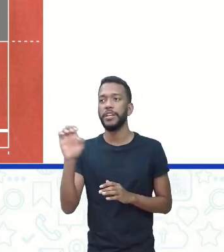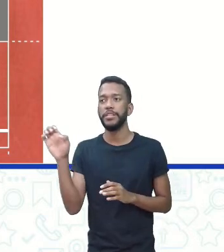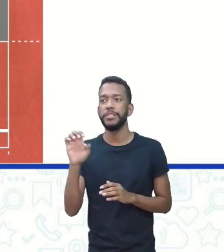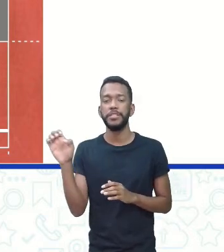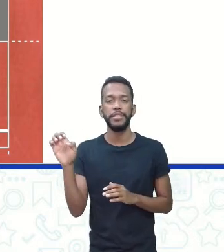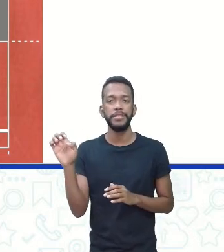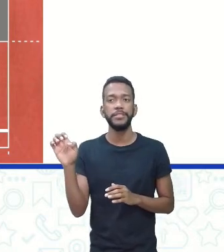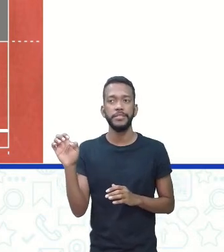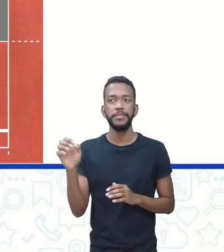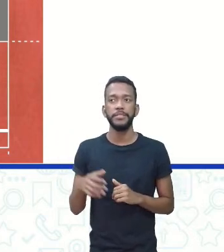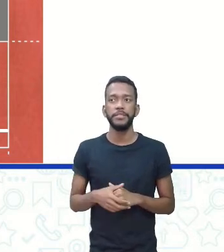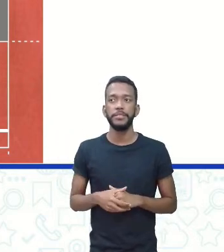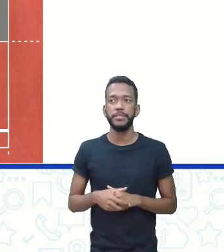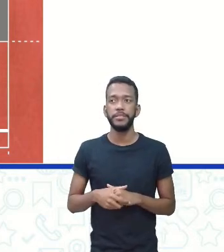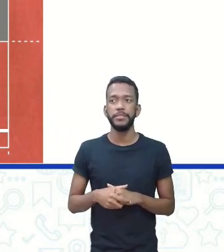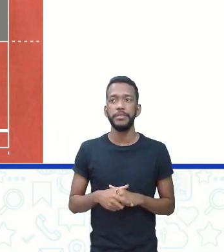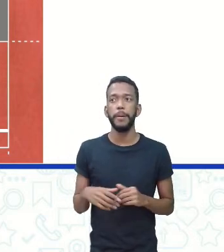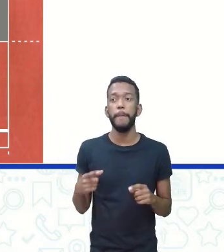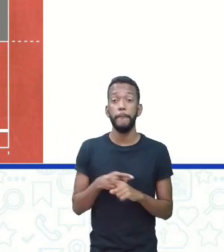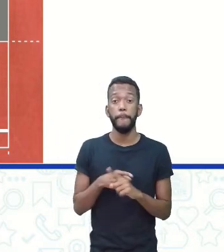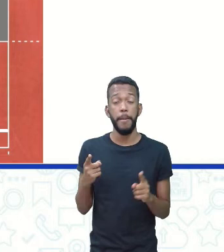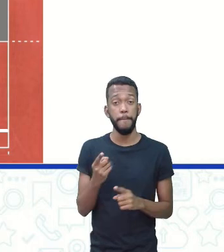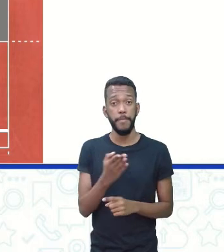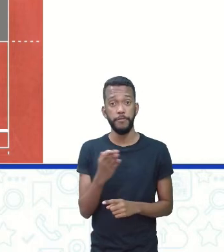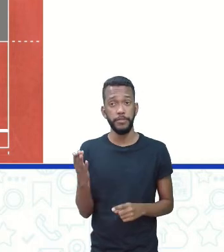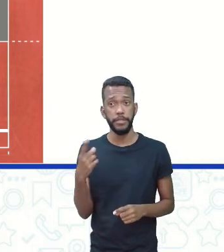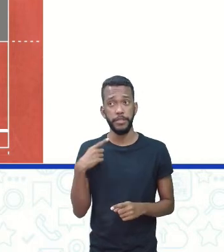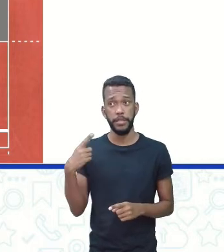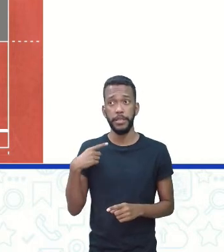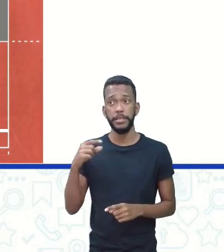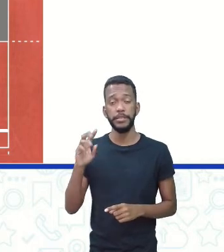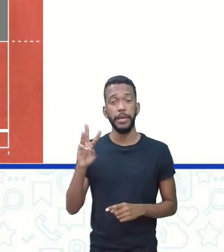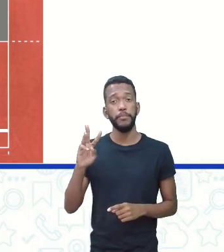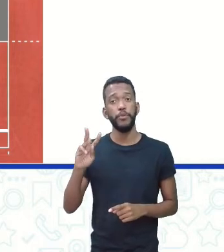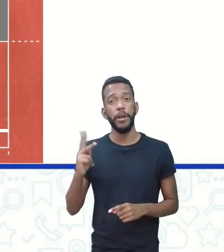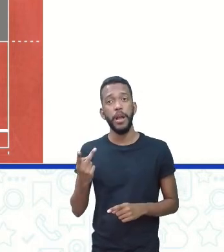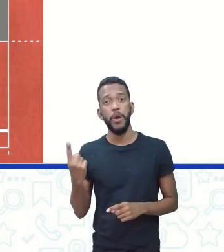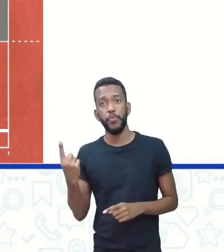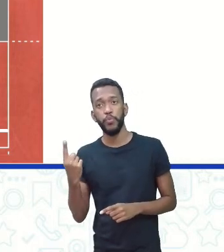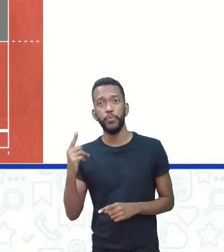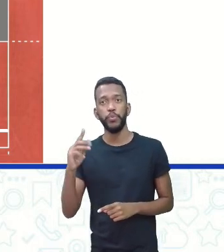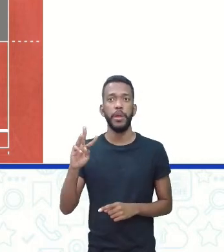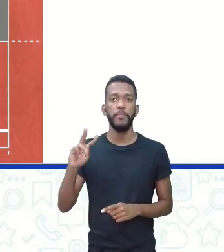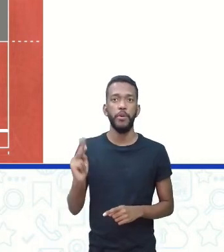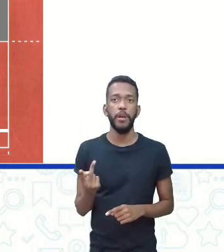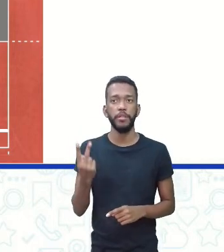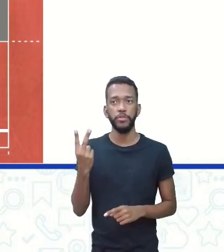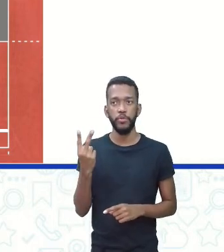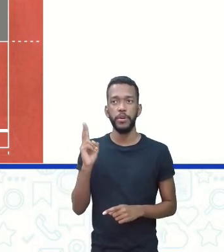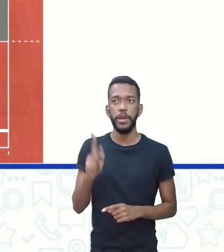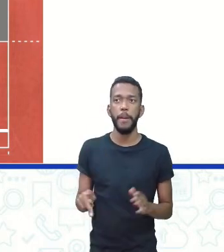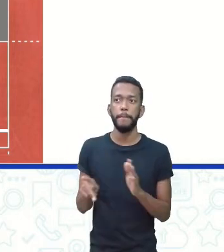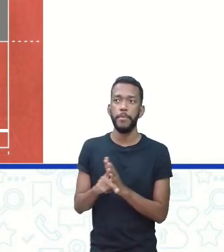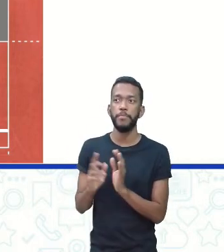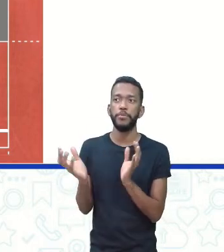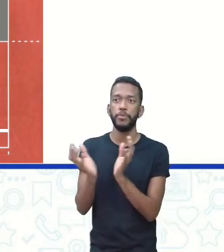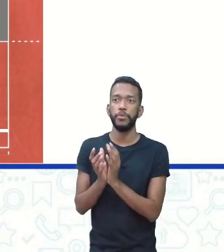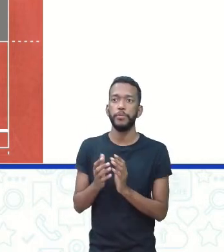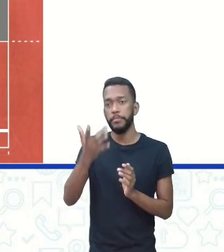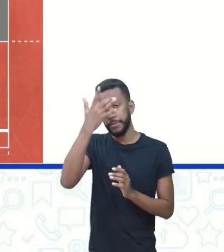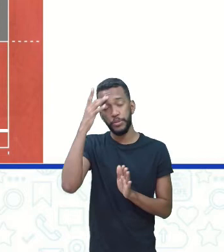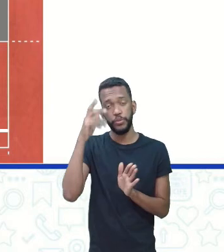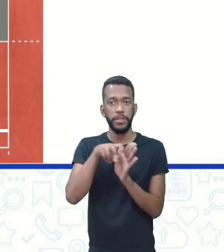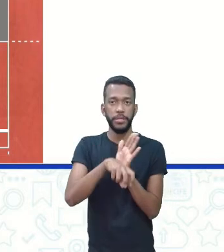para vocês. Mas aí onde tem WH1 e WH2, é a modalidade para